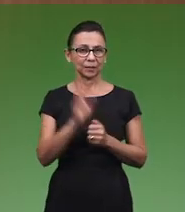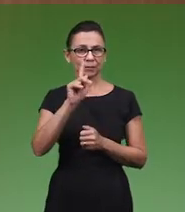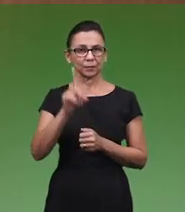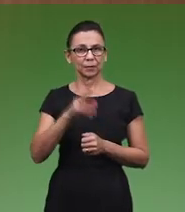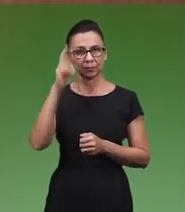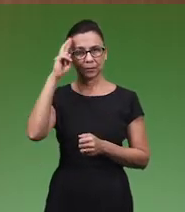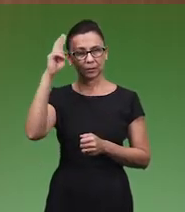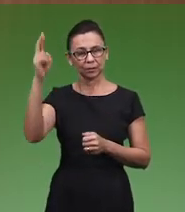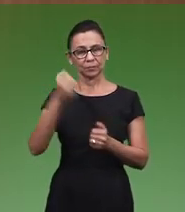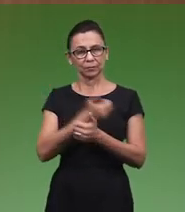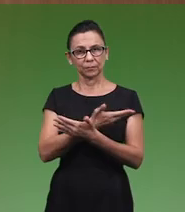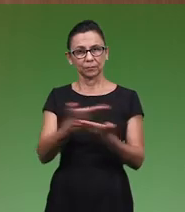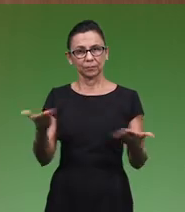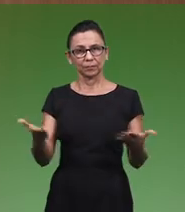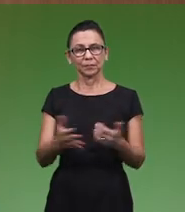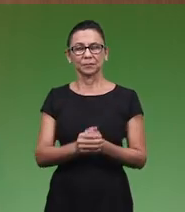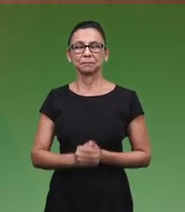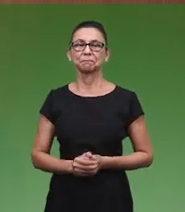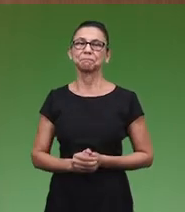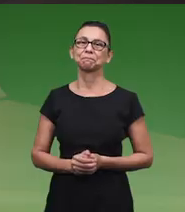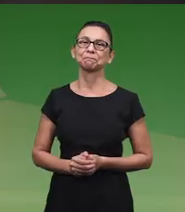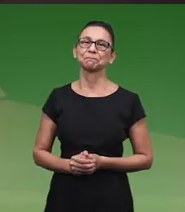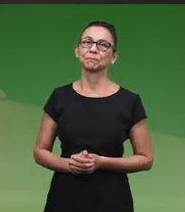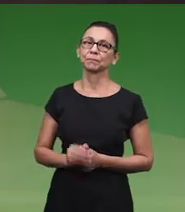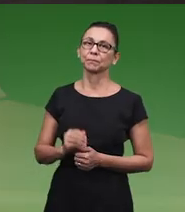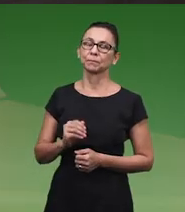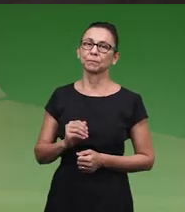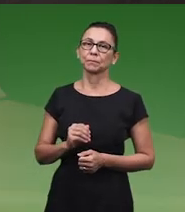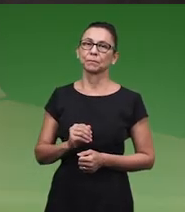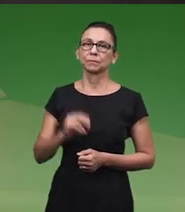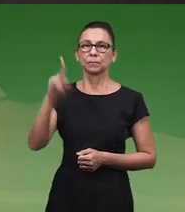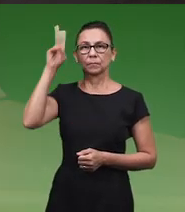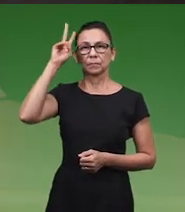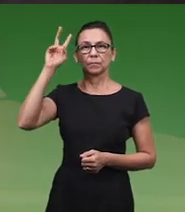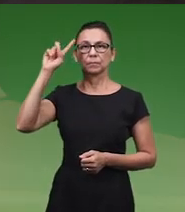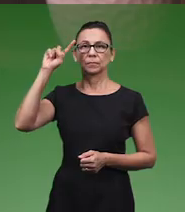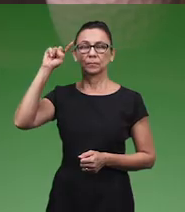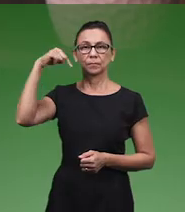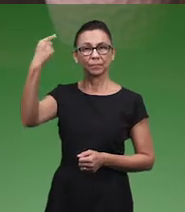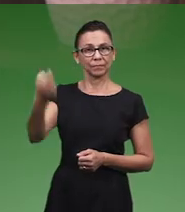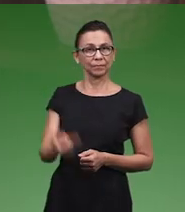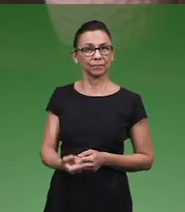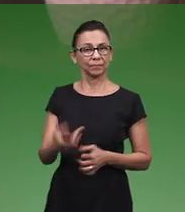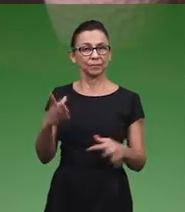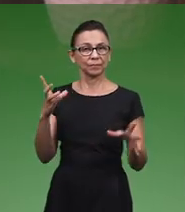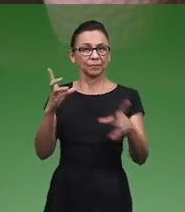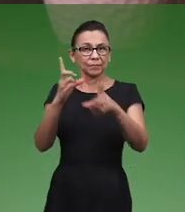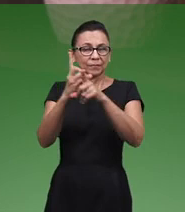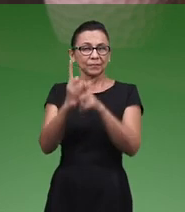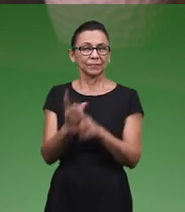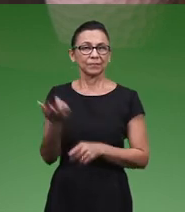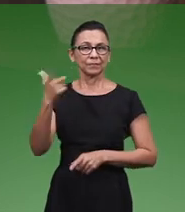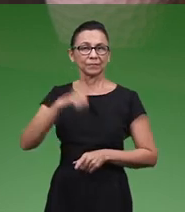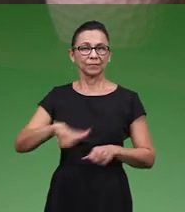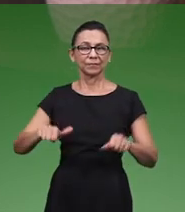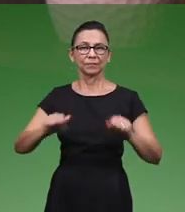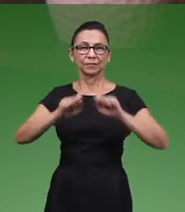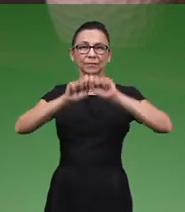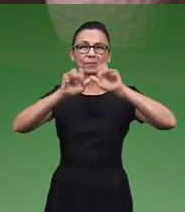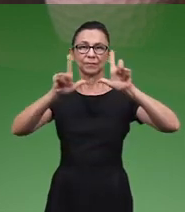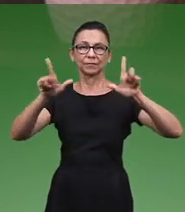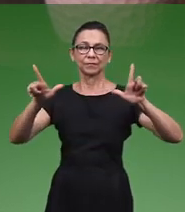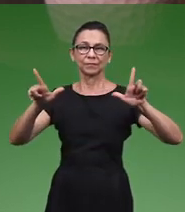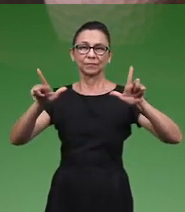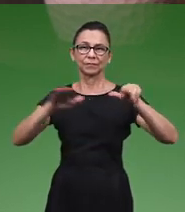A paz do Senhor a todos. Muito bem. Na próxima quinta-feira, nós nos encontraremos em mais uma edição